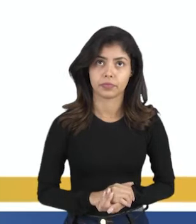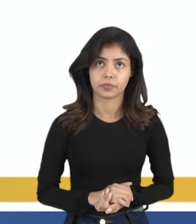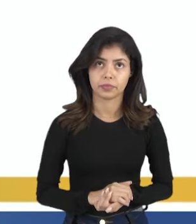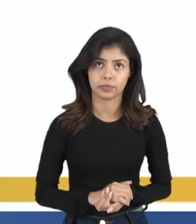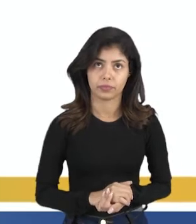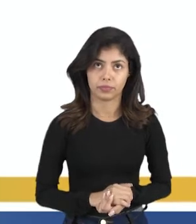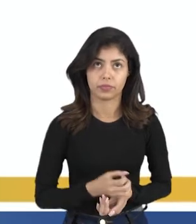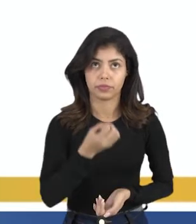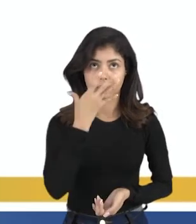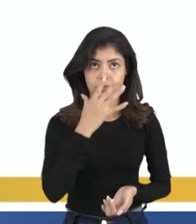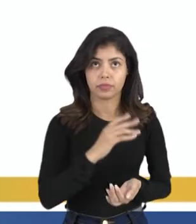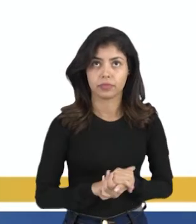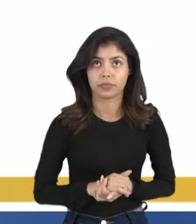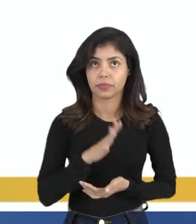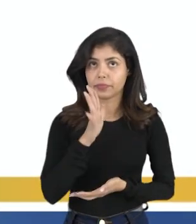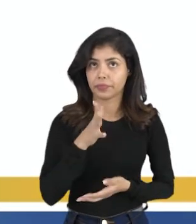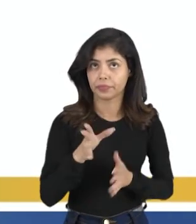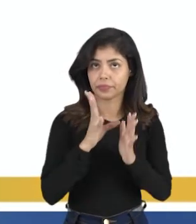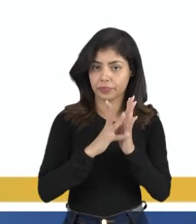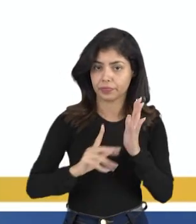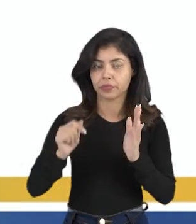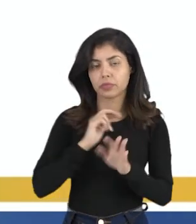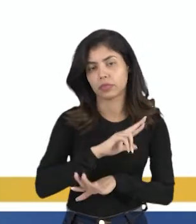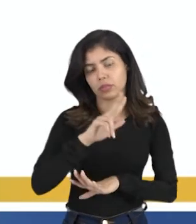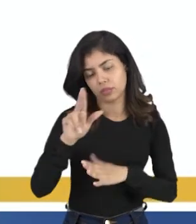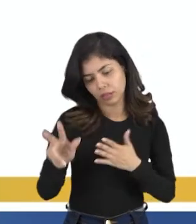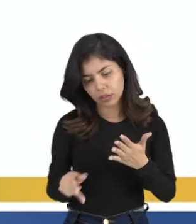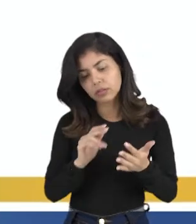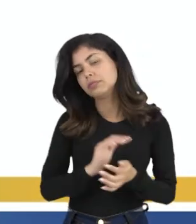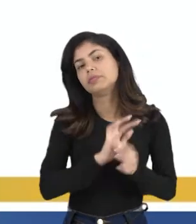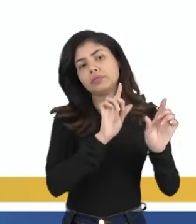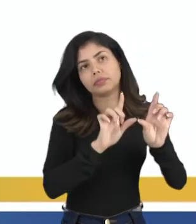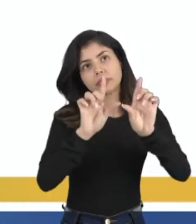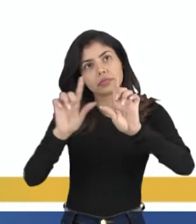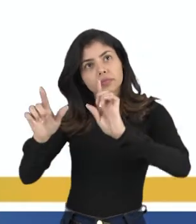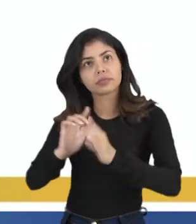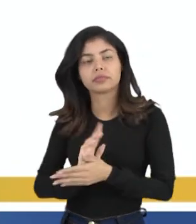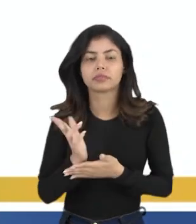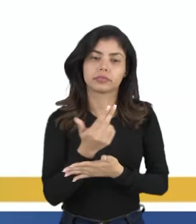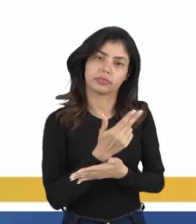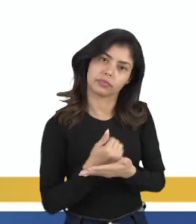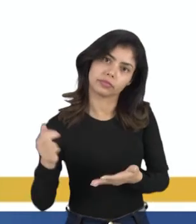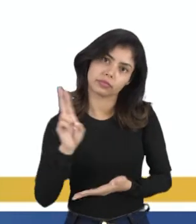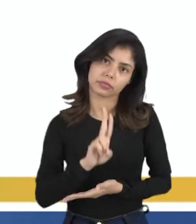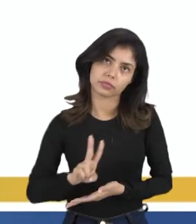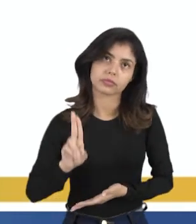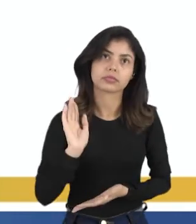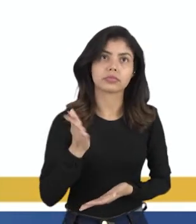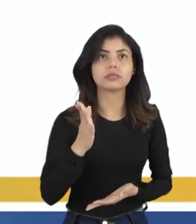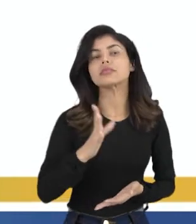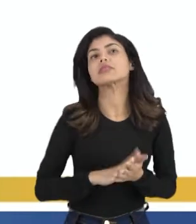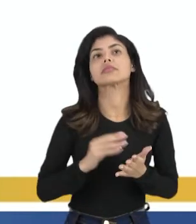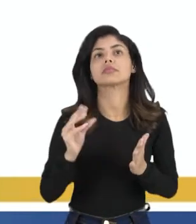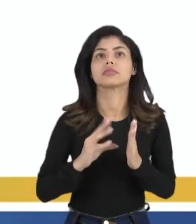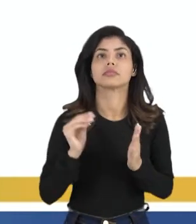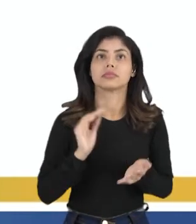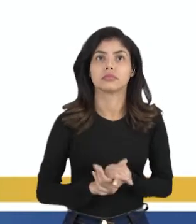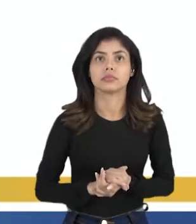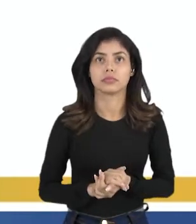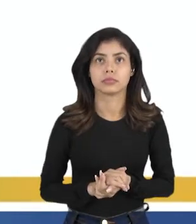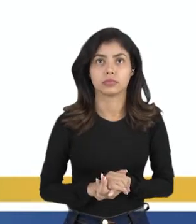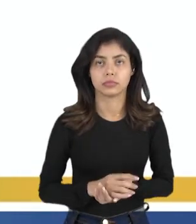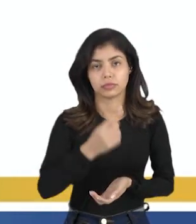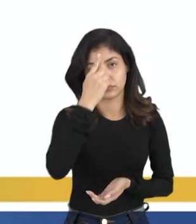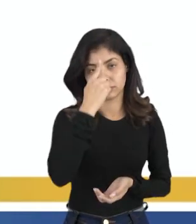1945. Essa fotografia ela também já foi reproduzida em vários quadrinhos, vários artistas já reproduziram essa imagem. É uma